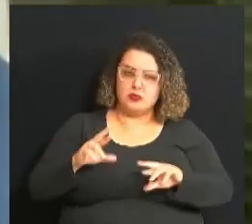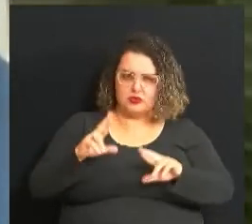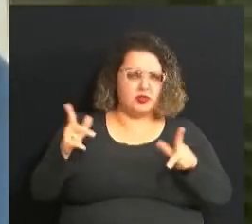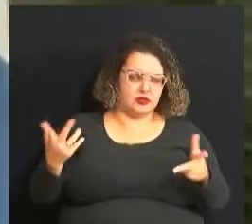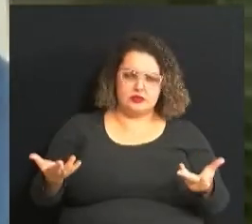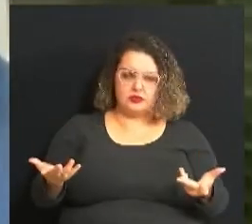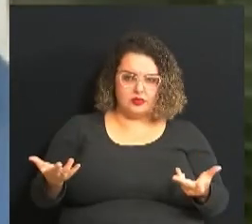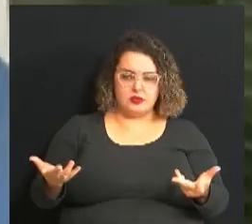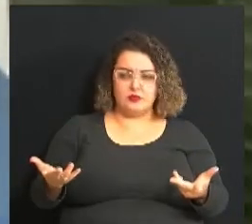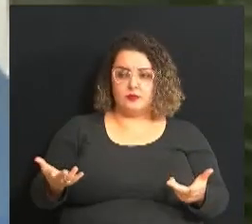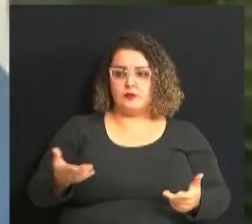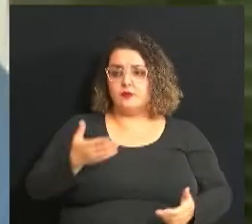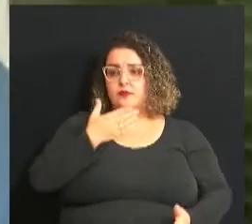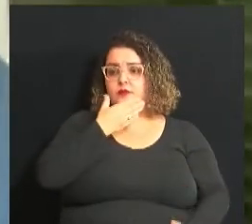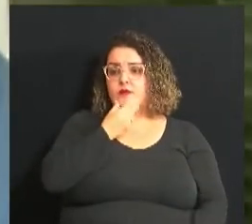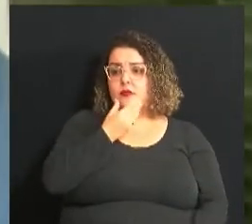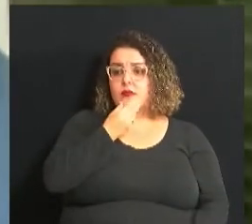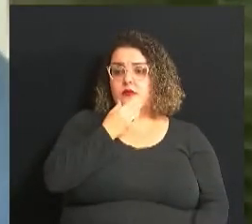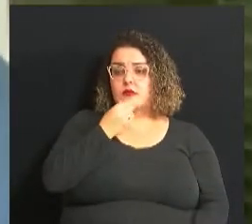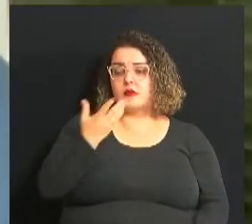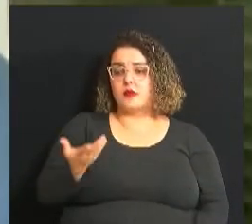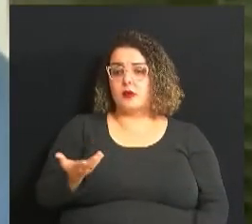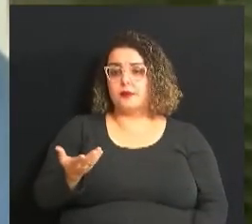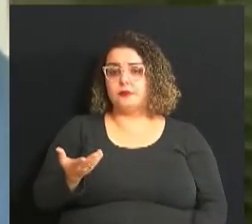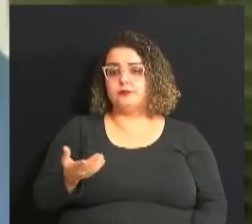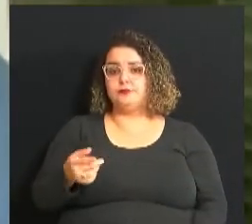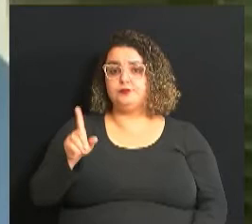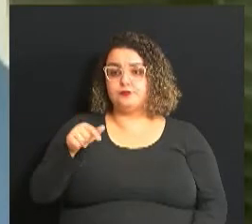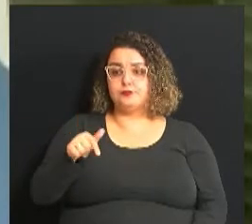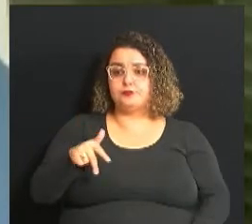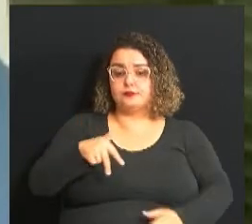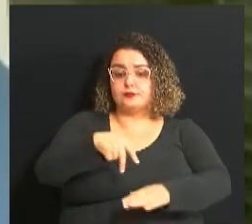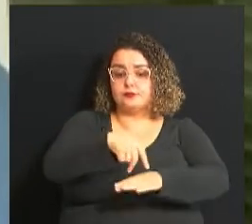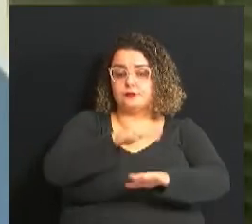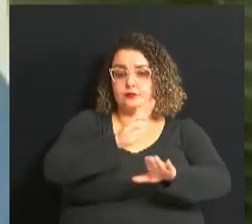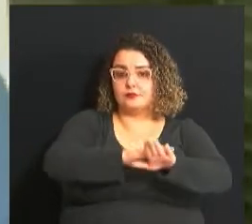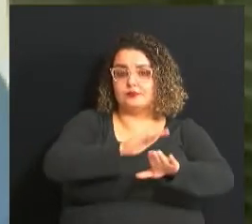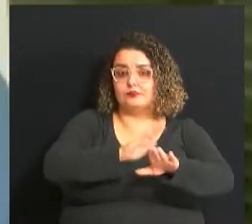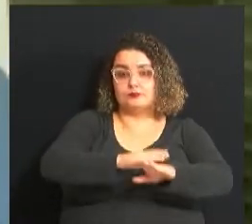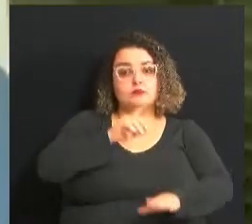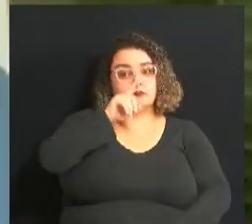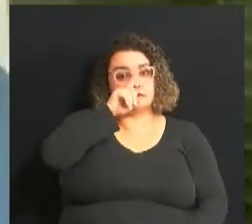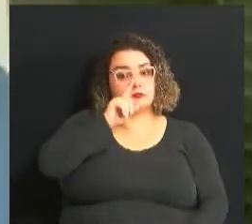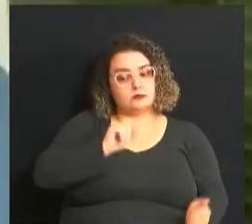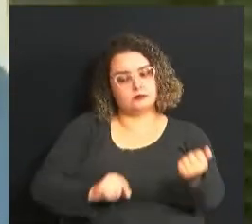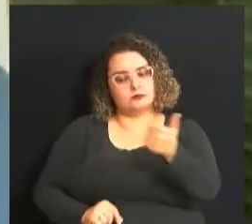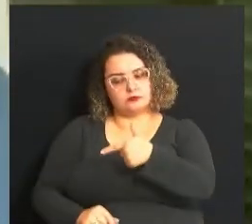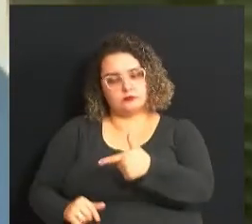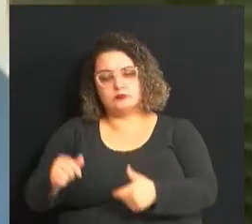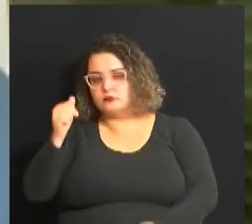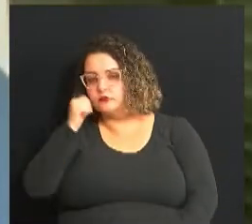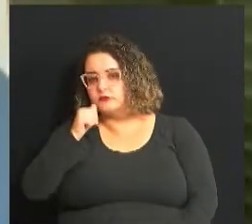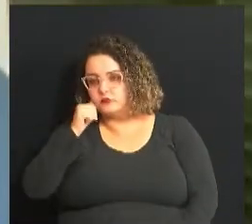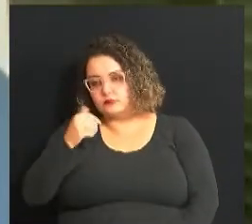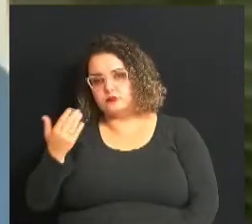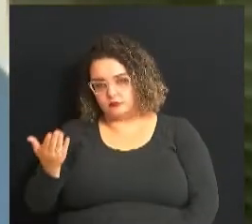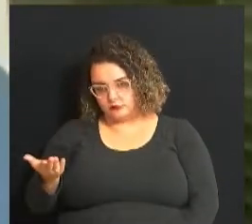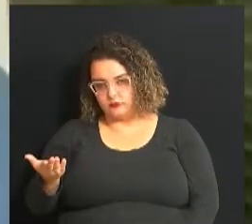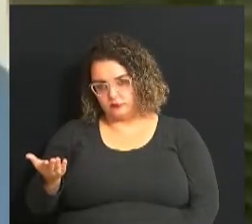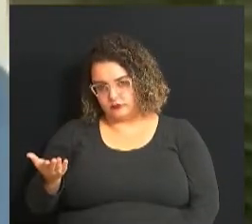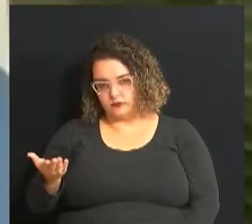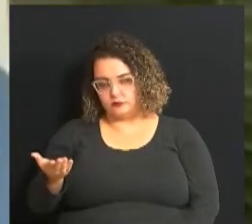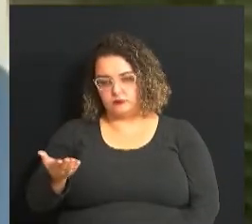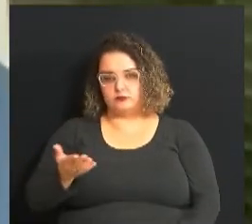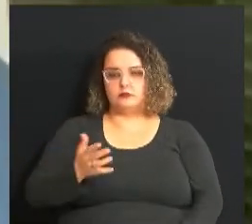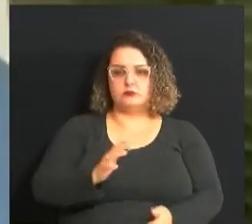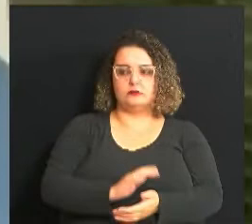O homem ele é exposto a atividades mais arriscadas do que a mulher. Ele está mais...